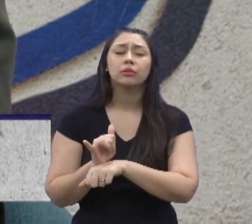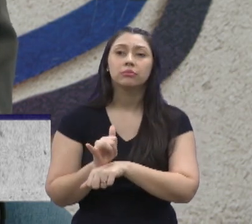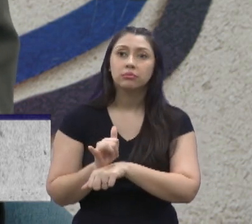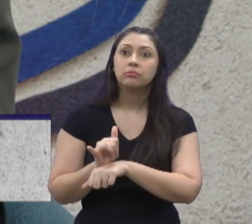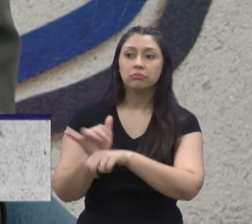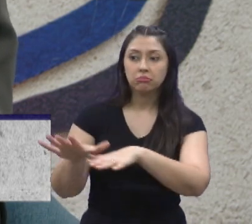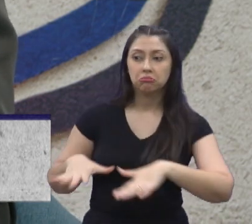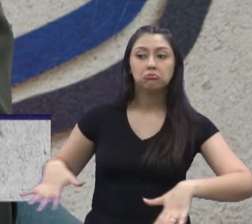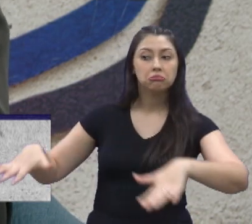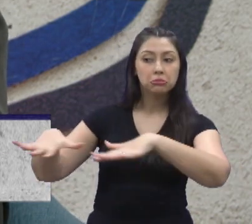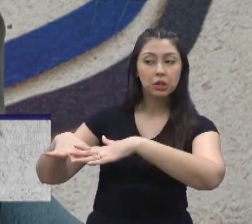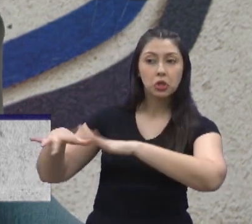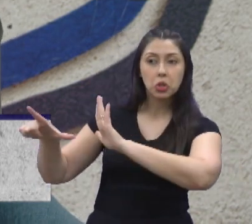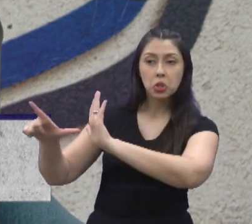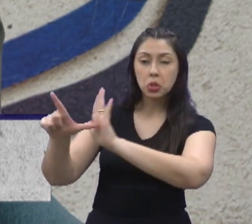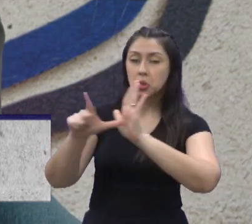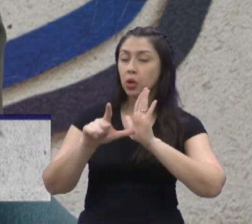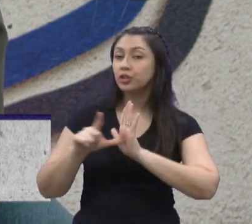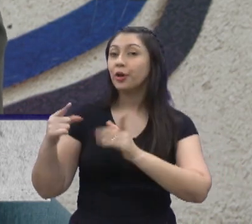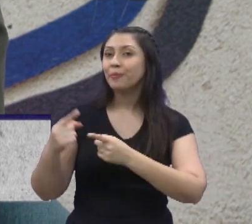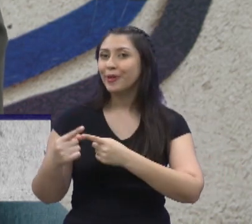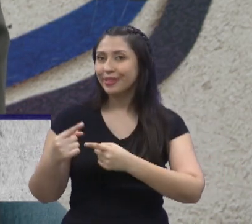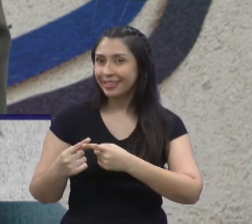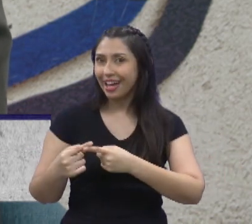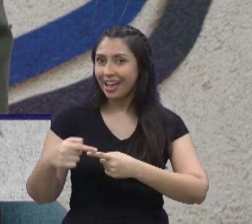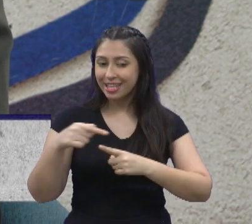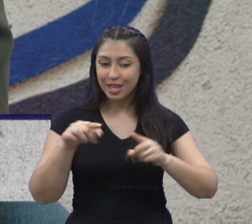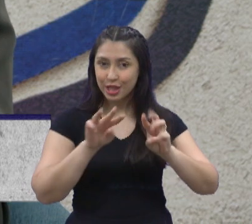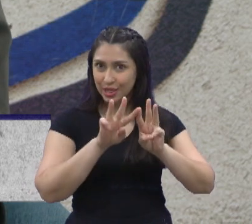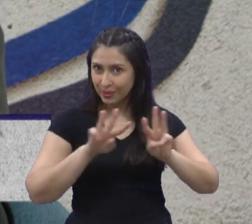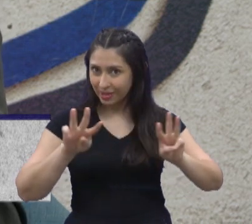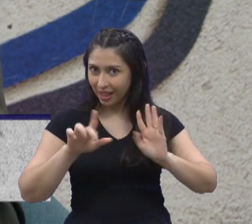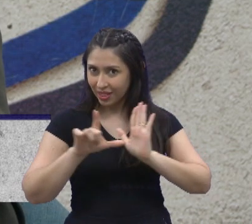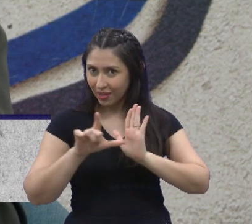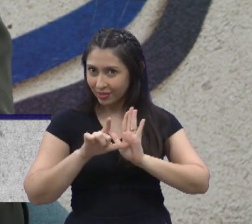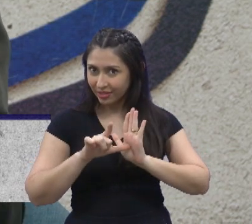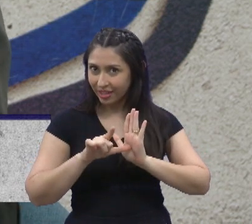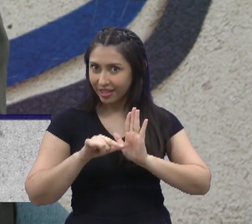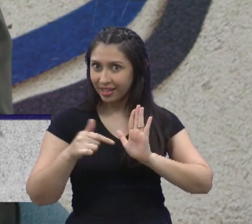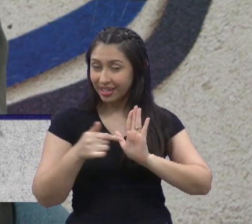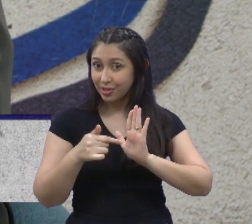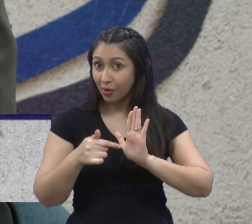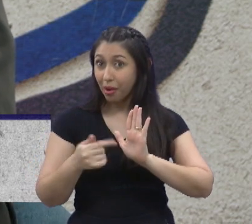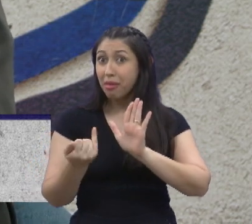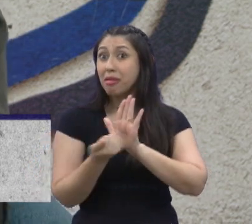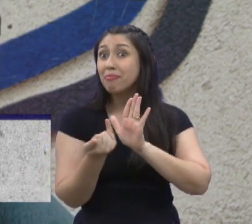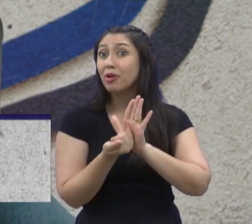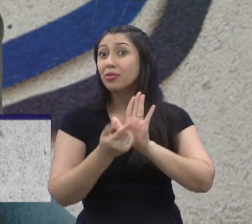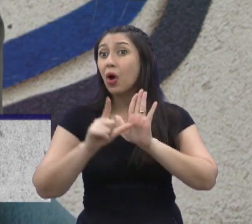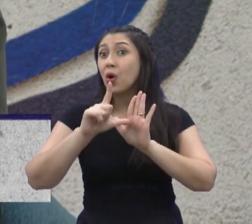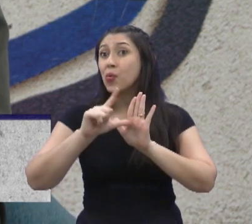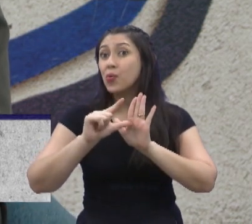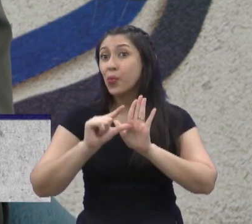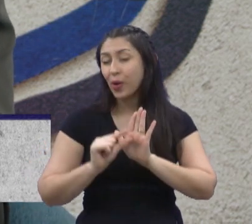lojas que ao vender pelo e-commerce dela ali, pelo site dela, ela ganha uma redução de tributo. Então, tem sim uma estratégia, né? Para ela